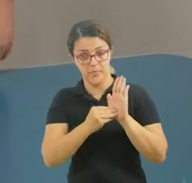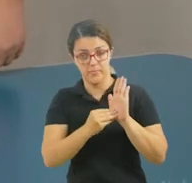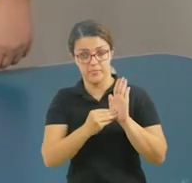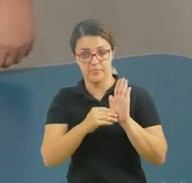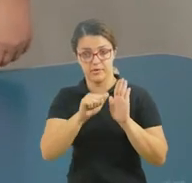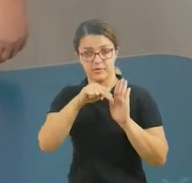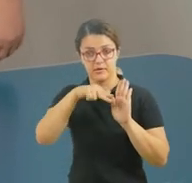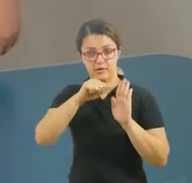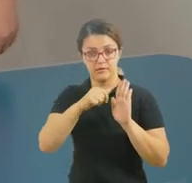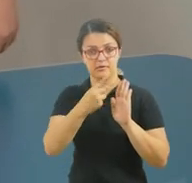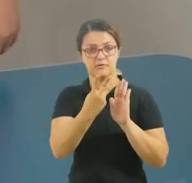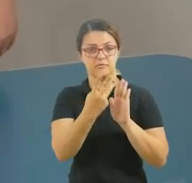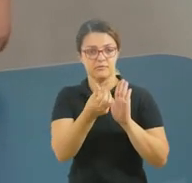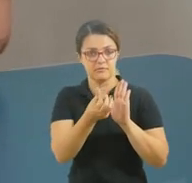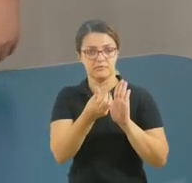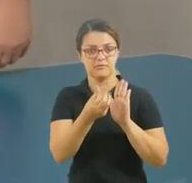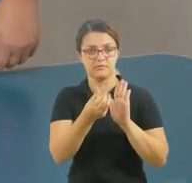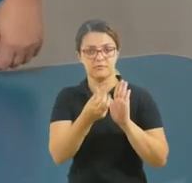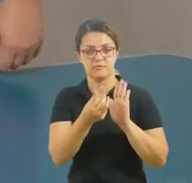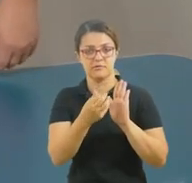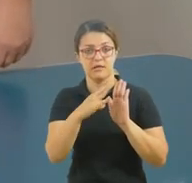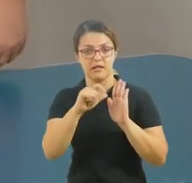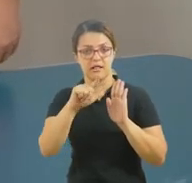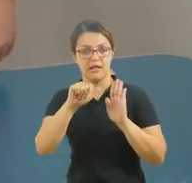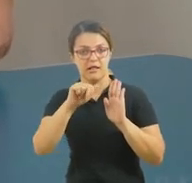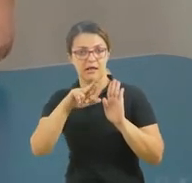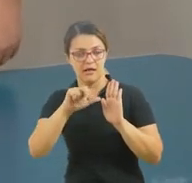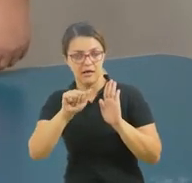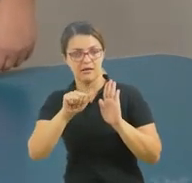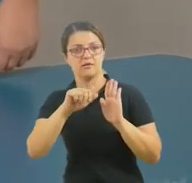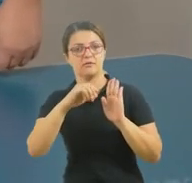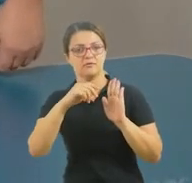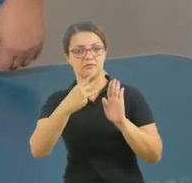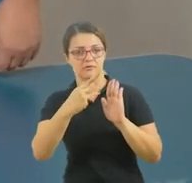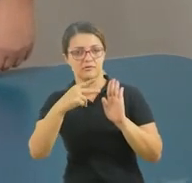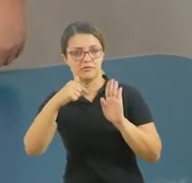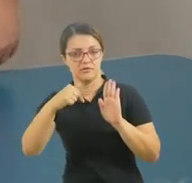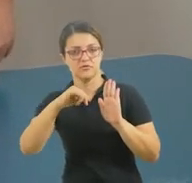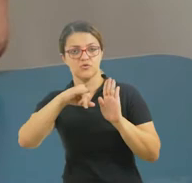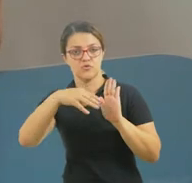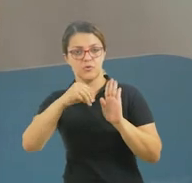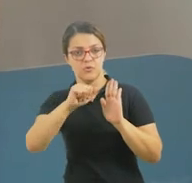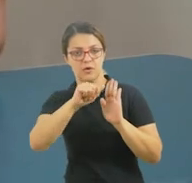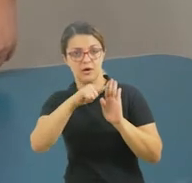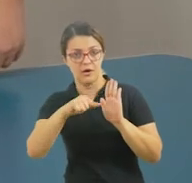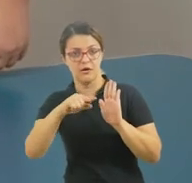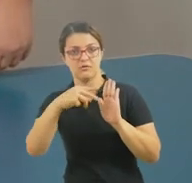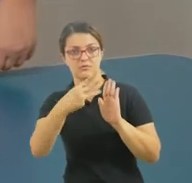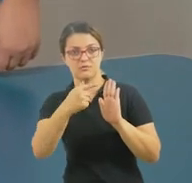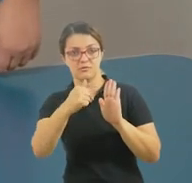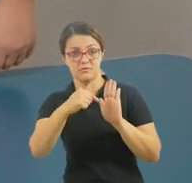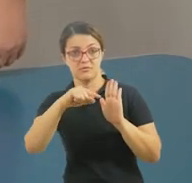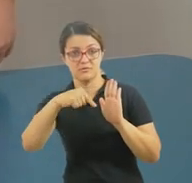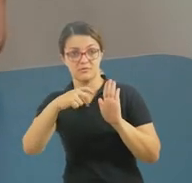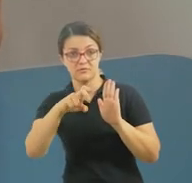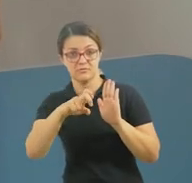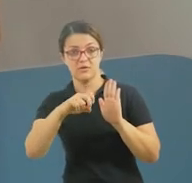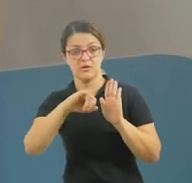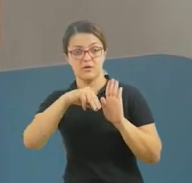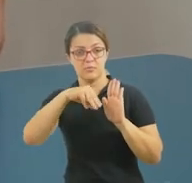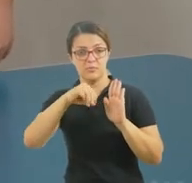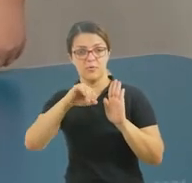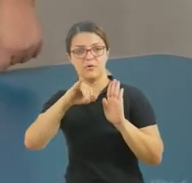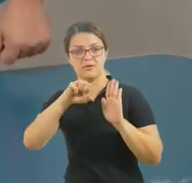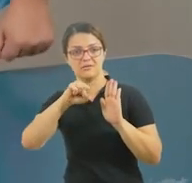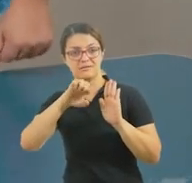a Ana com 36 graus, Clara com 37, João com 37,5, Moisés com 38 e Sara